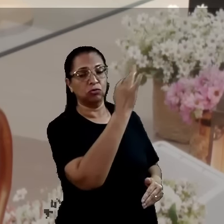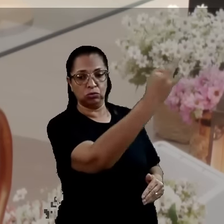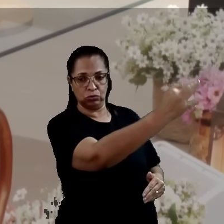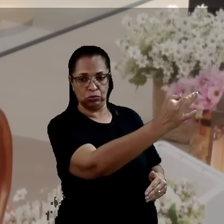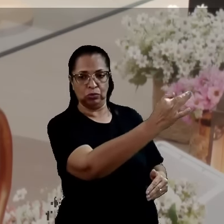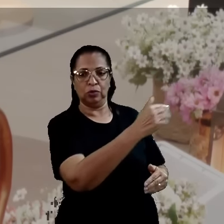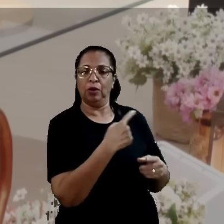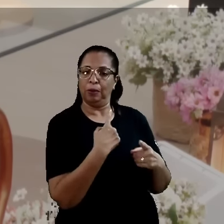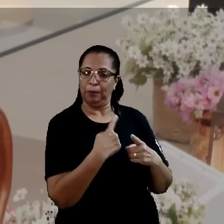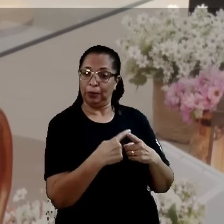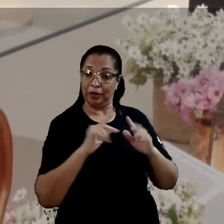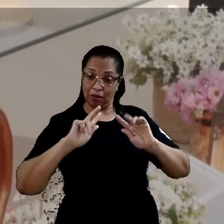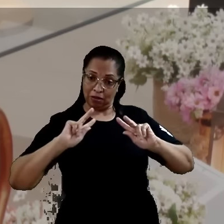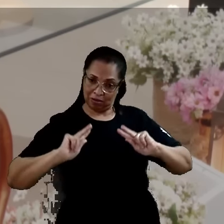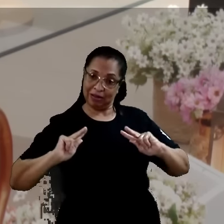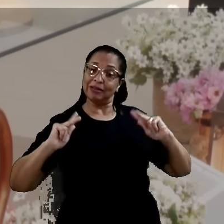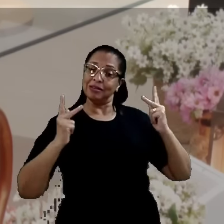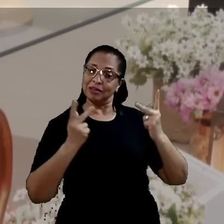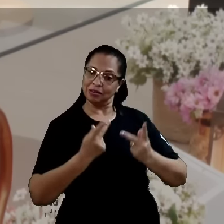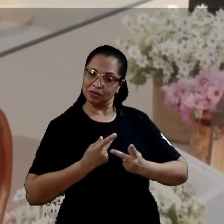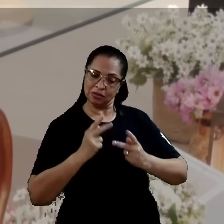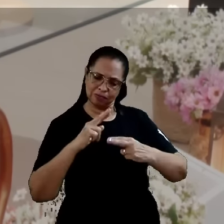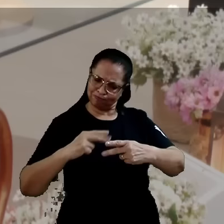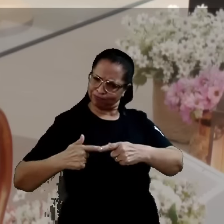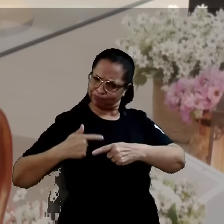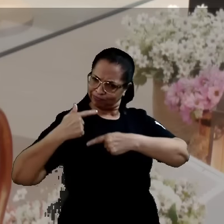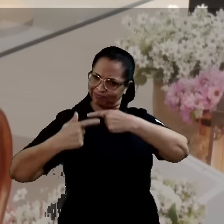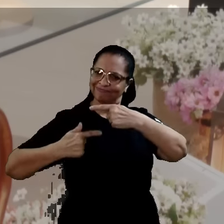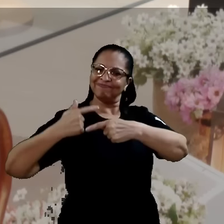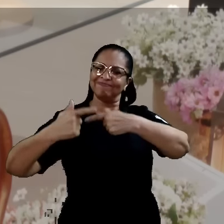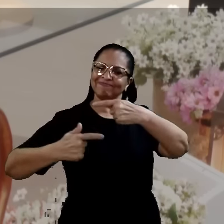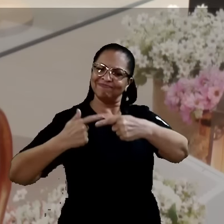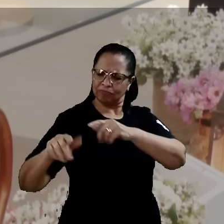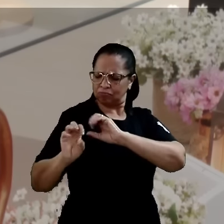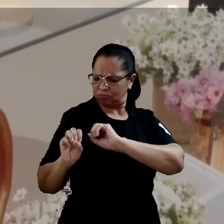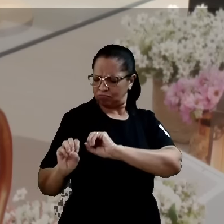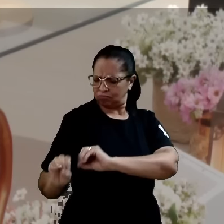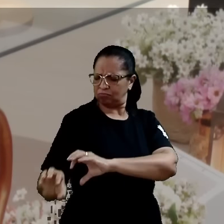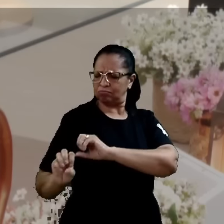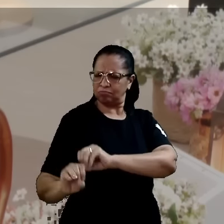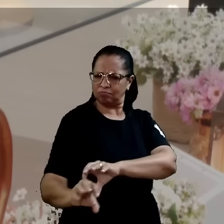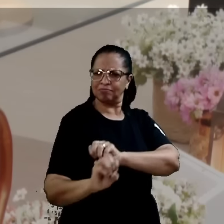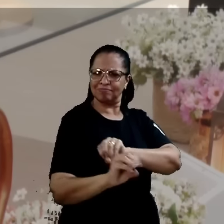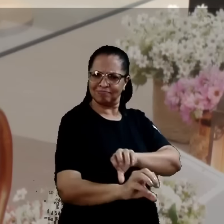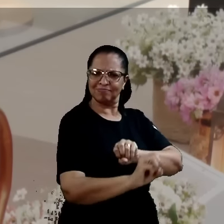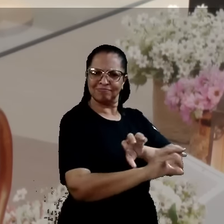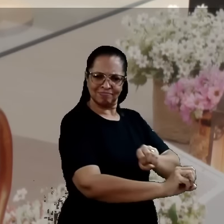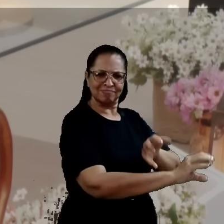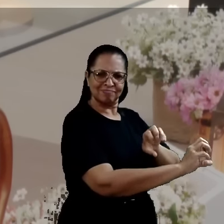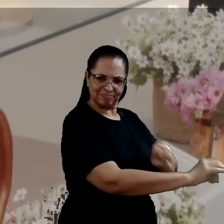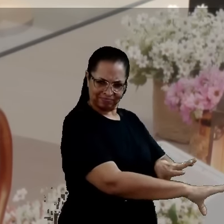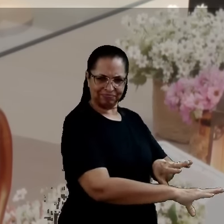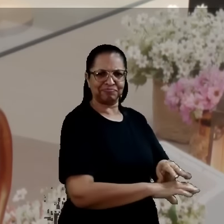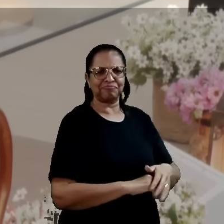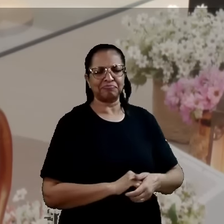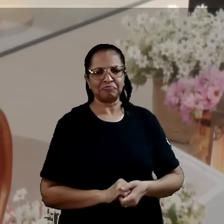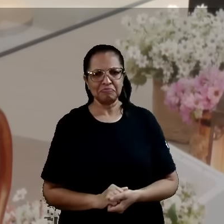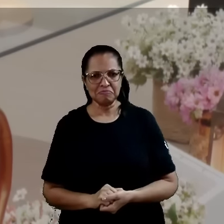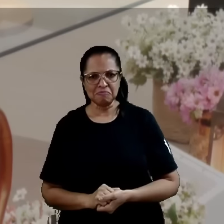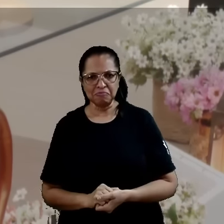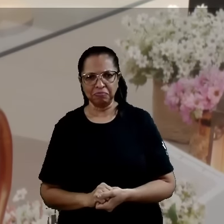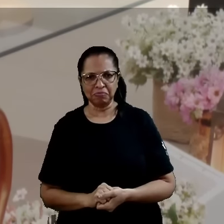legado de passar de geração em geração de manter tradições nós observamos